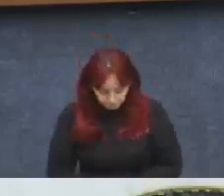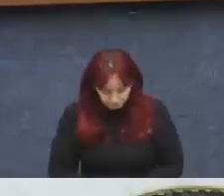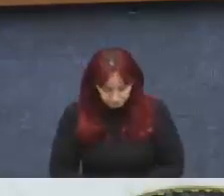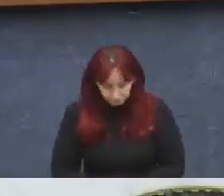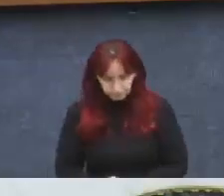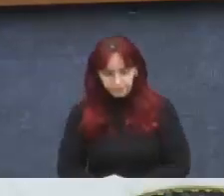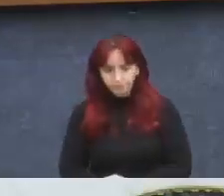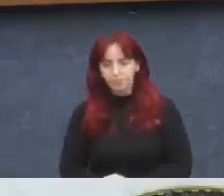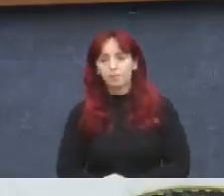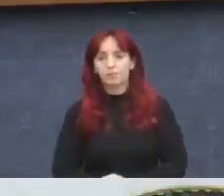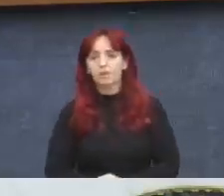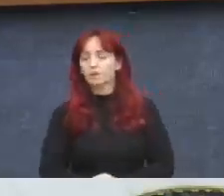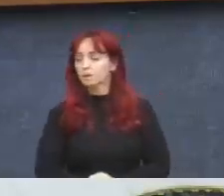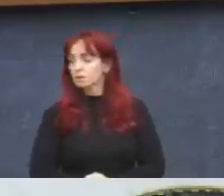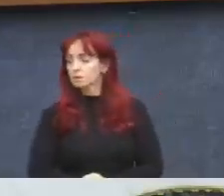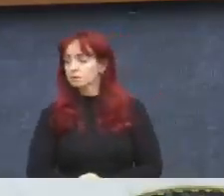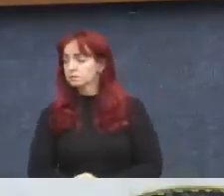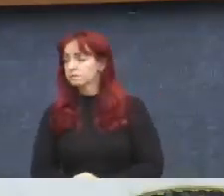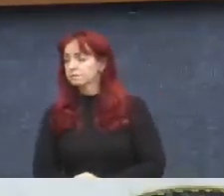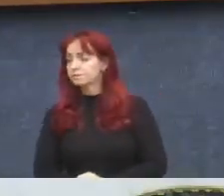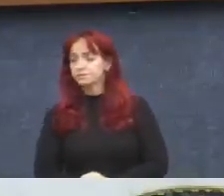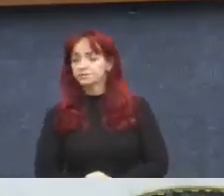Do Barreiro para o Mundo.